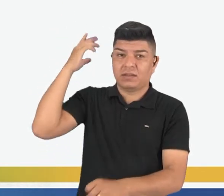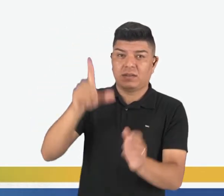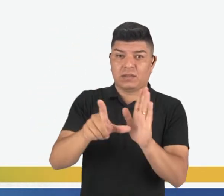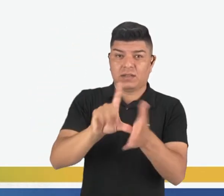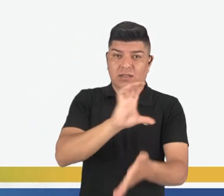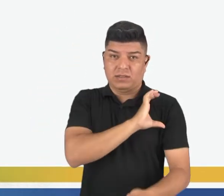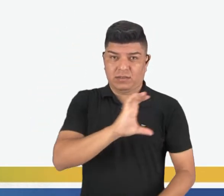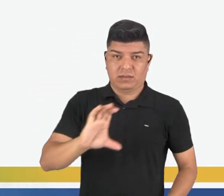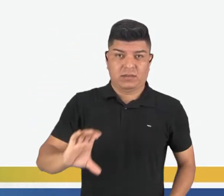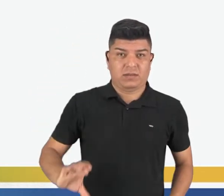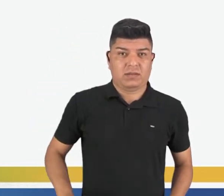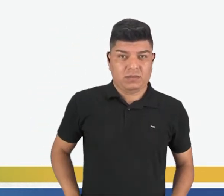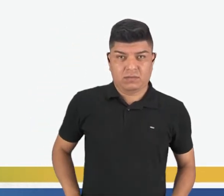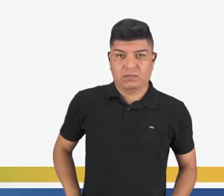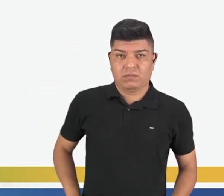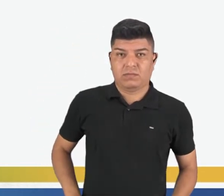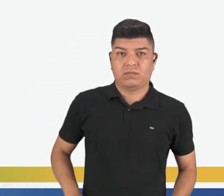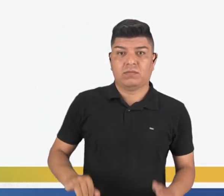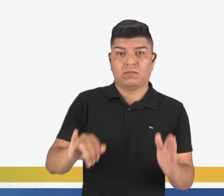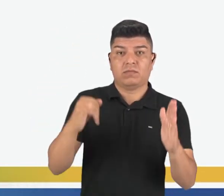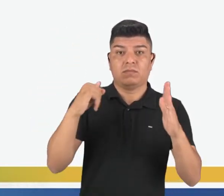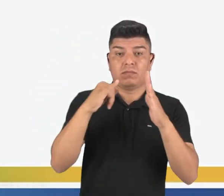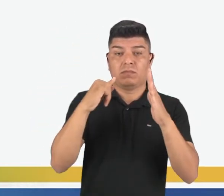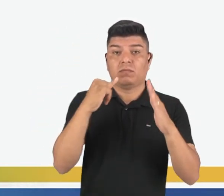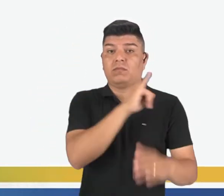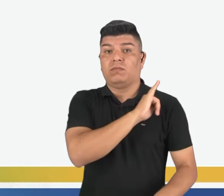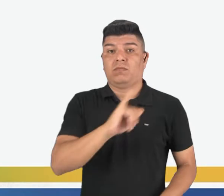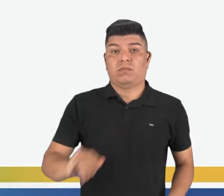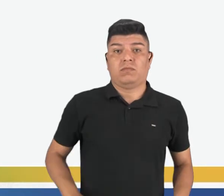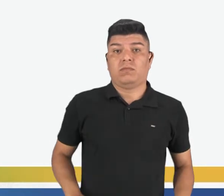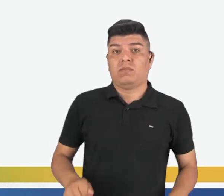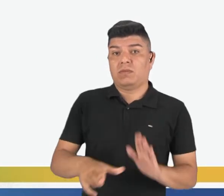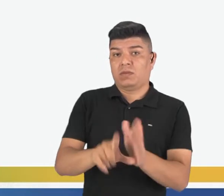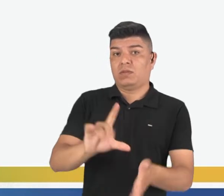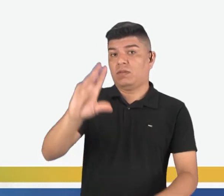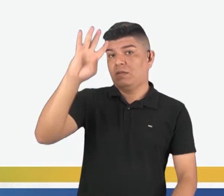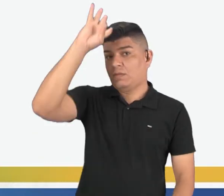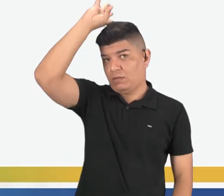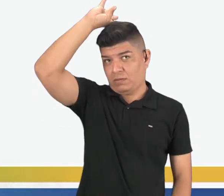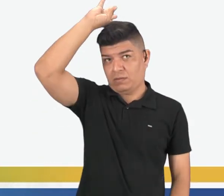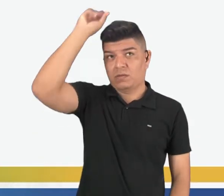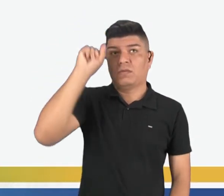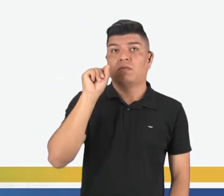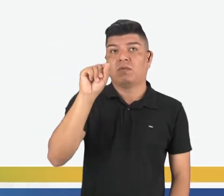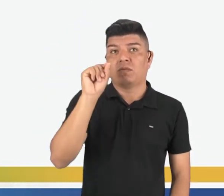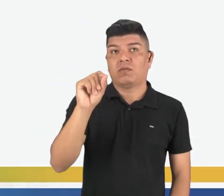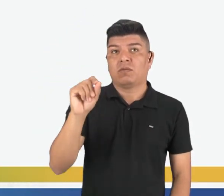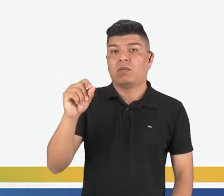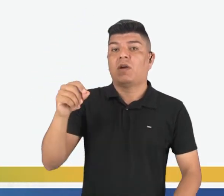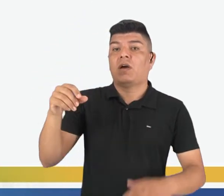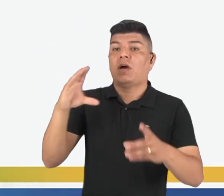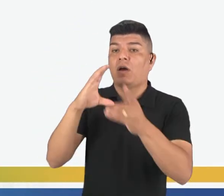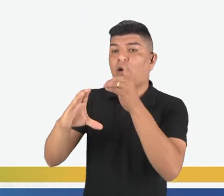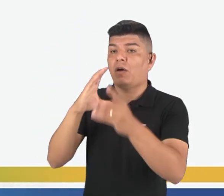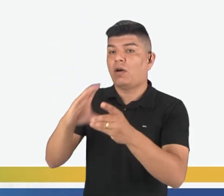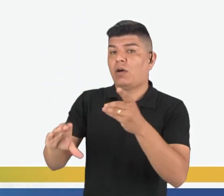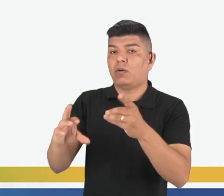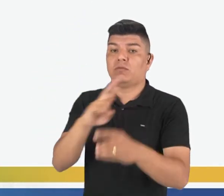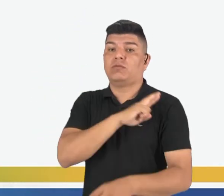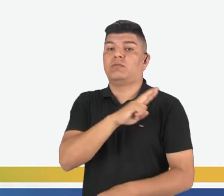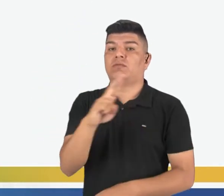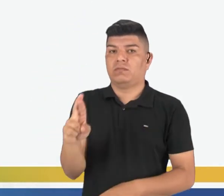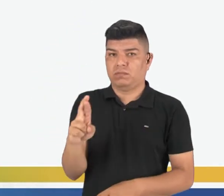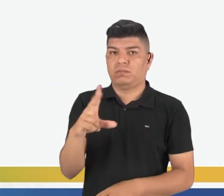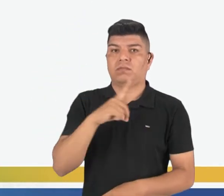de Cristo, antes do Império Romano, as danças estavam ligadas ao rituais religiosos, né, gente?